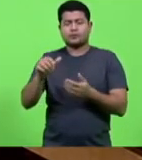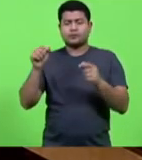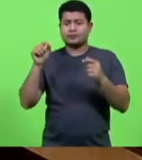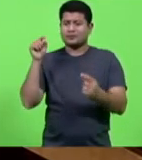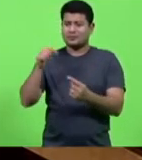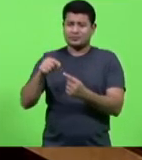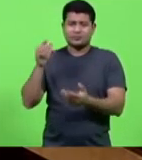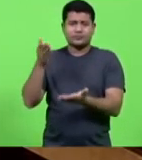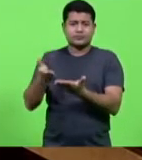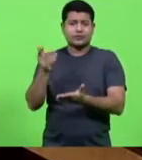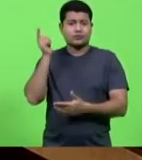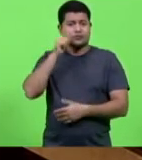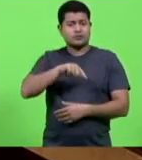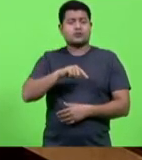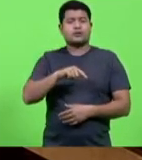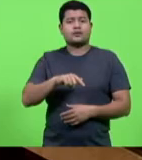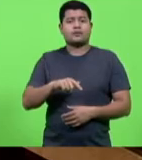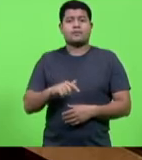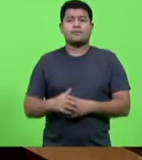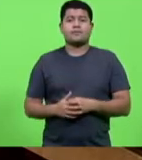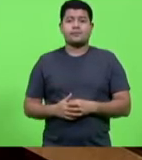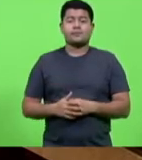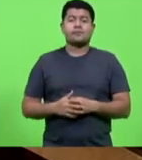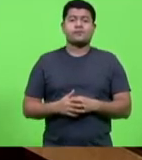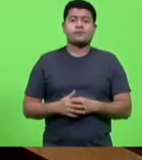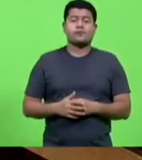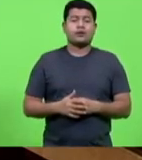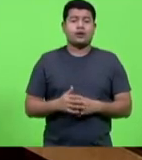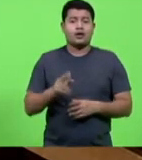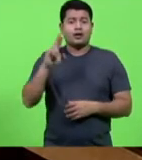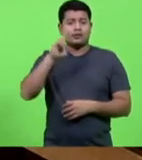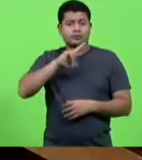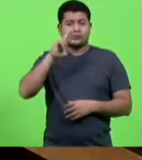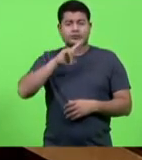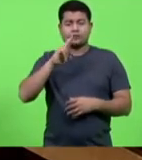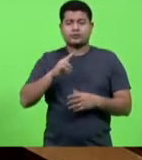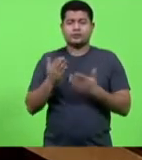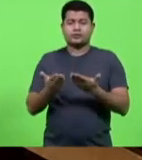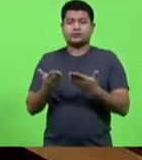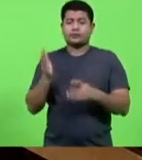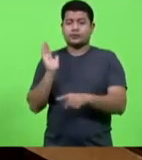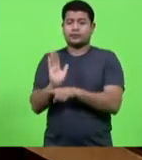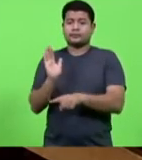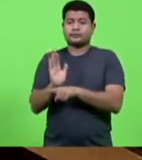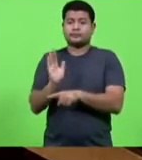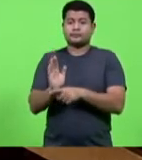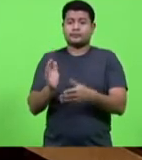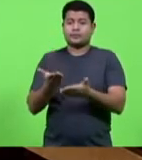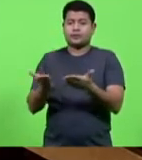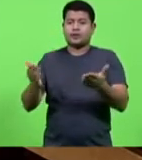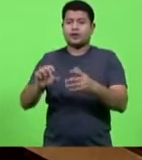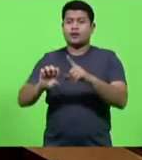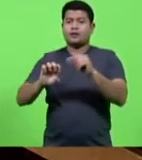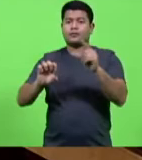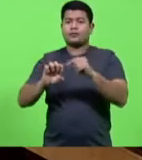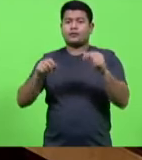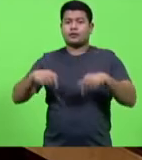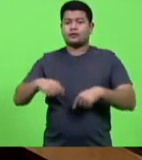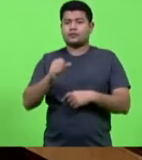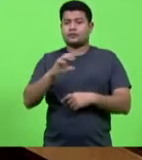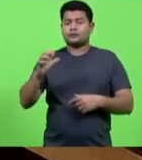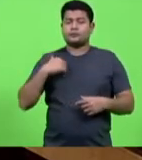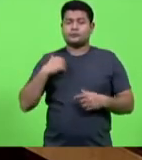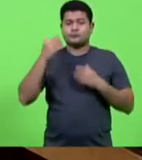ele deve chegar com urgência para auxiliar os nossos empreendedores em Santa Catarina. Seria isso,